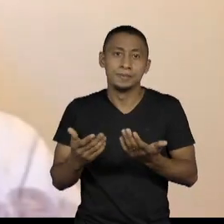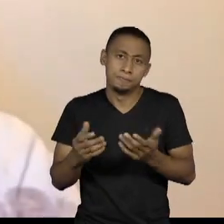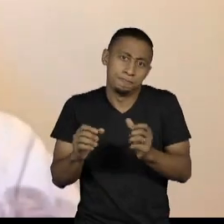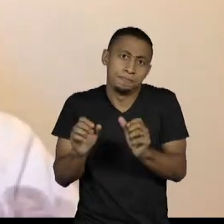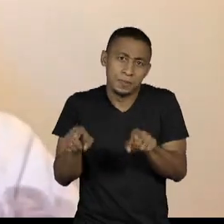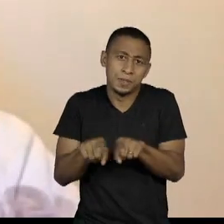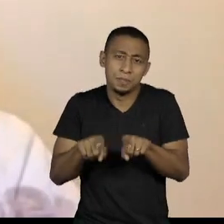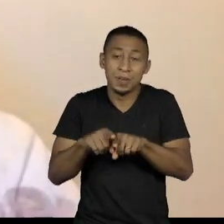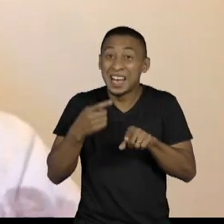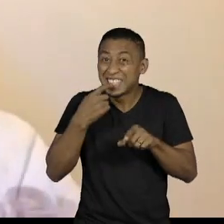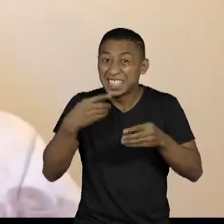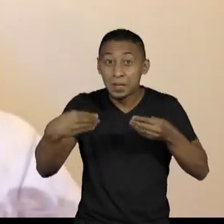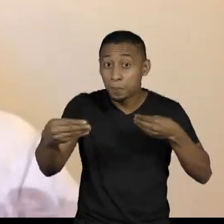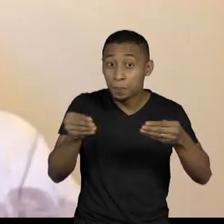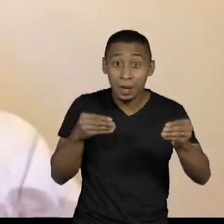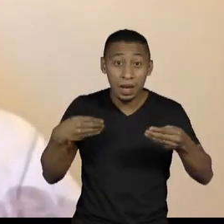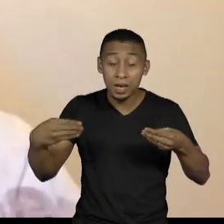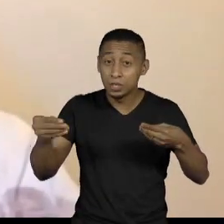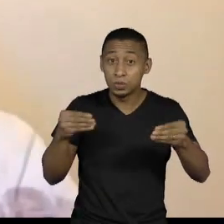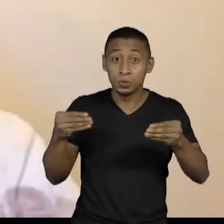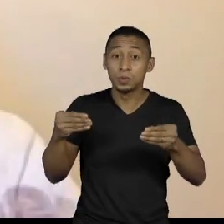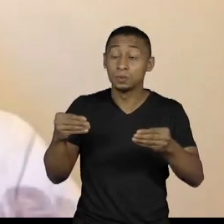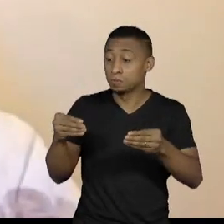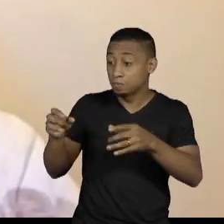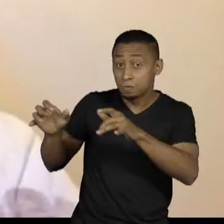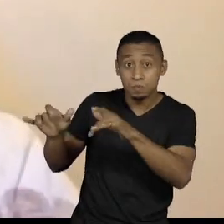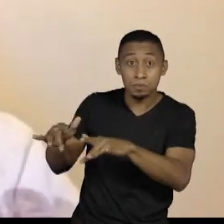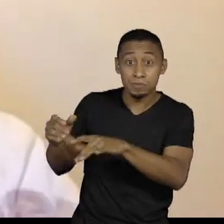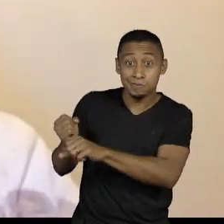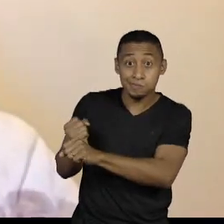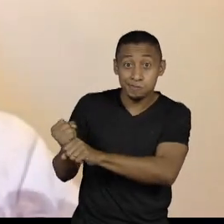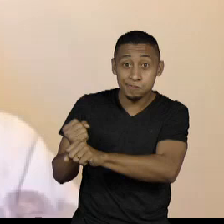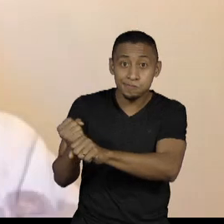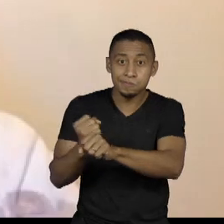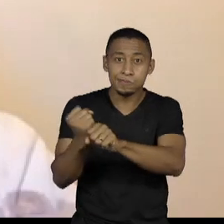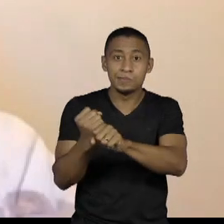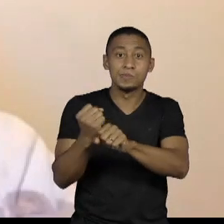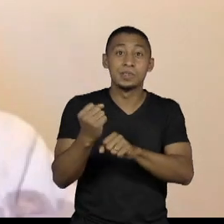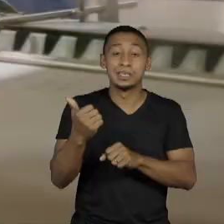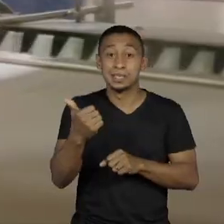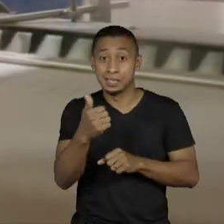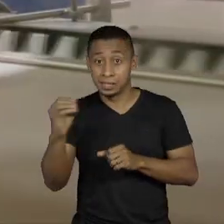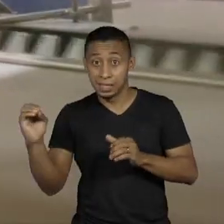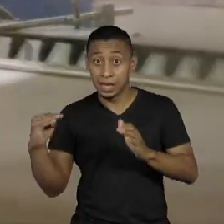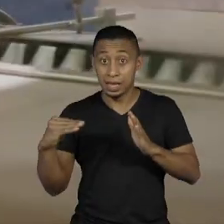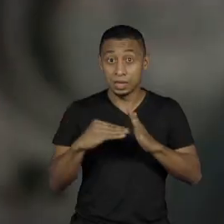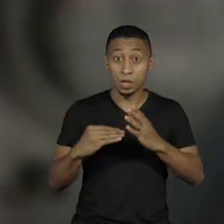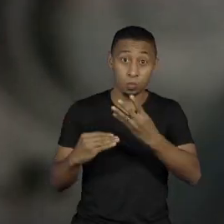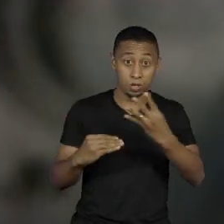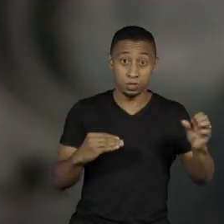como plástico, de uma degradação no ambiente que varia de 100 a 400 anos.